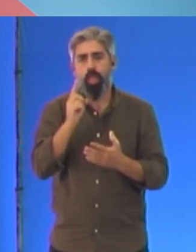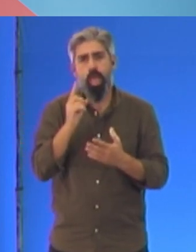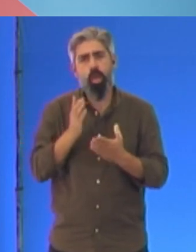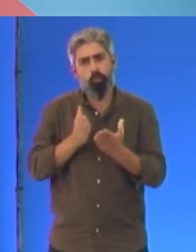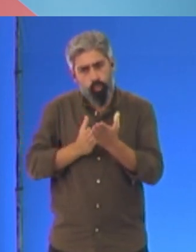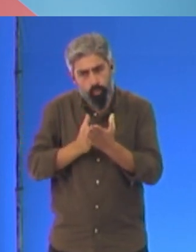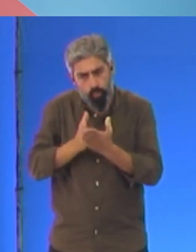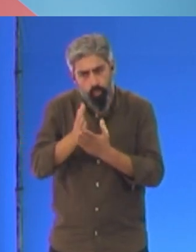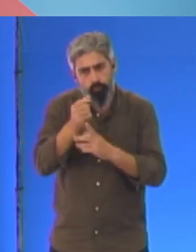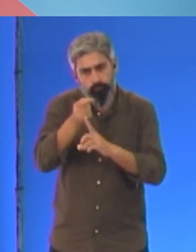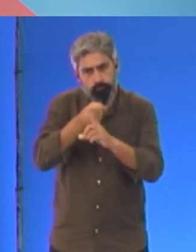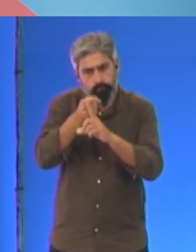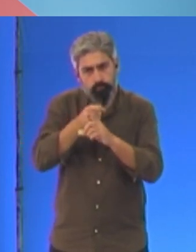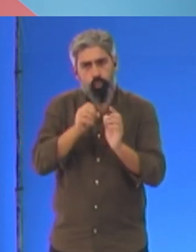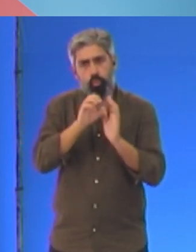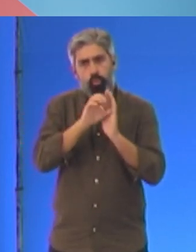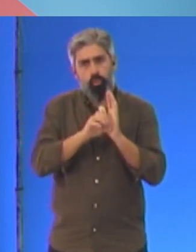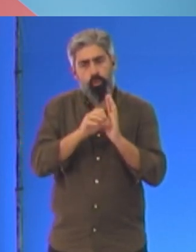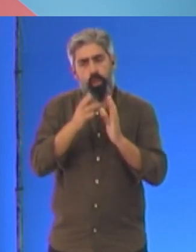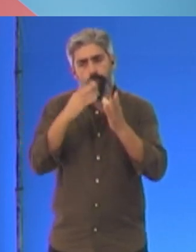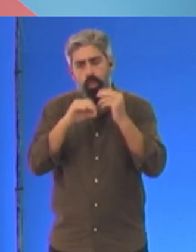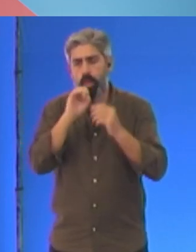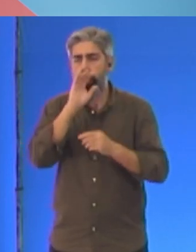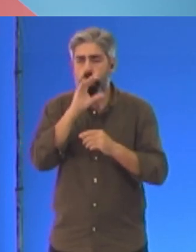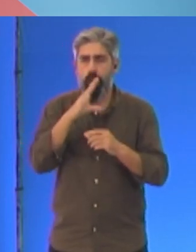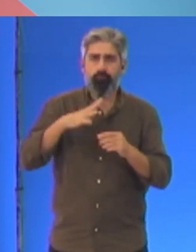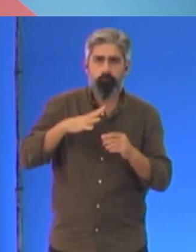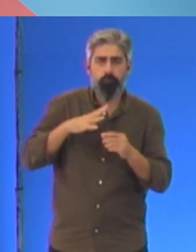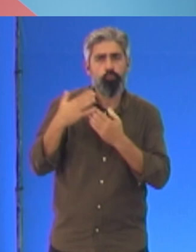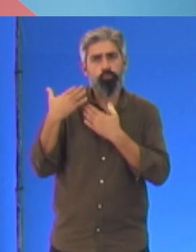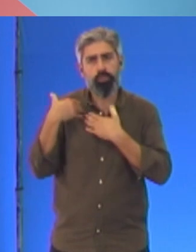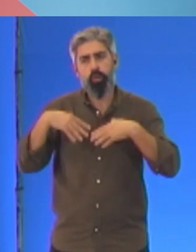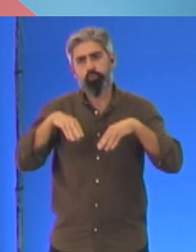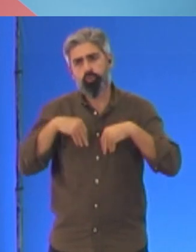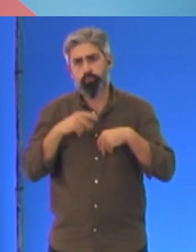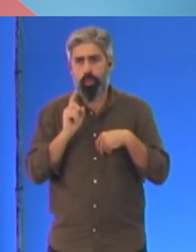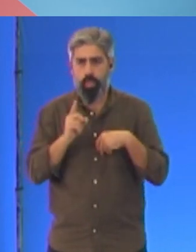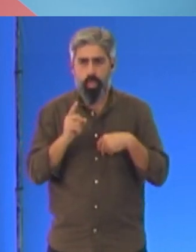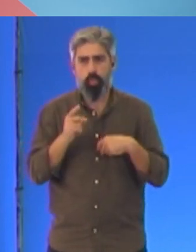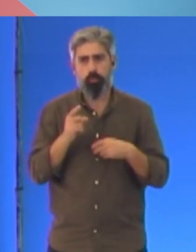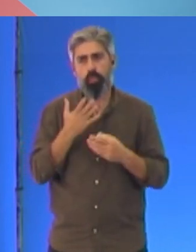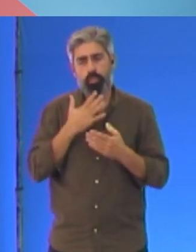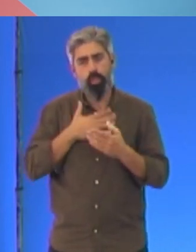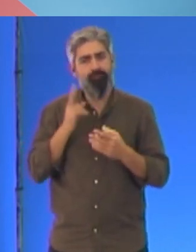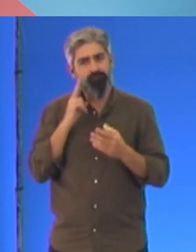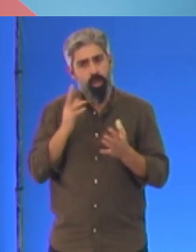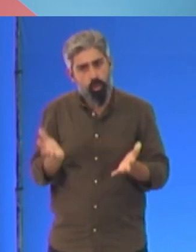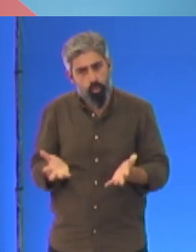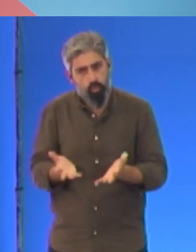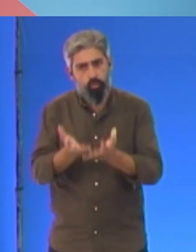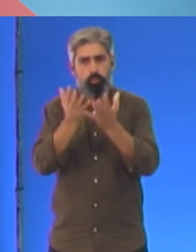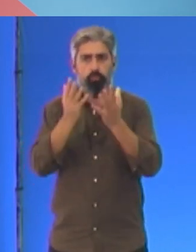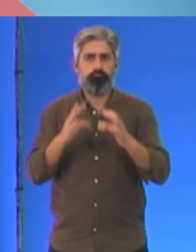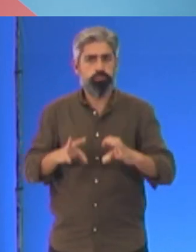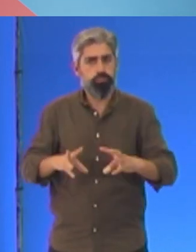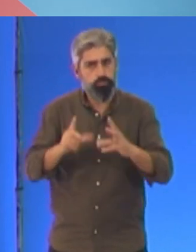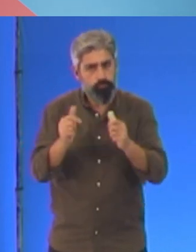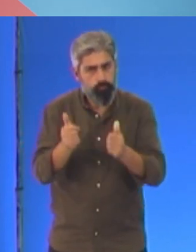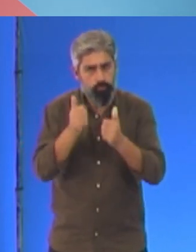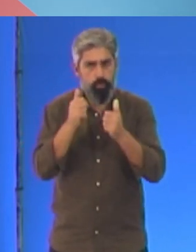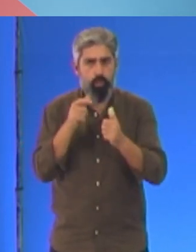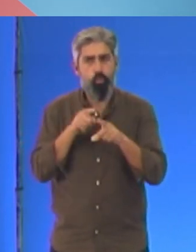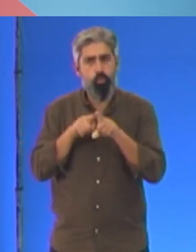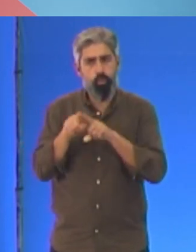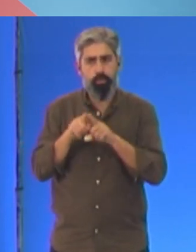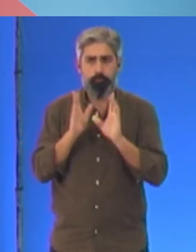prosseguimentos condições tiradas e responsabilidades assumidas é isso que nos valoriza na